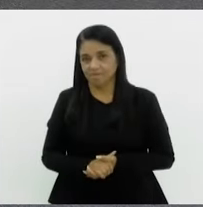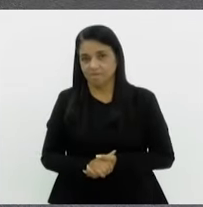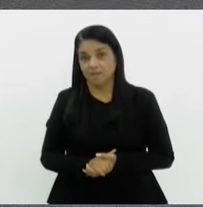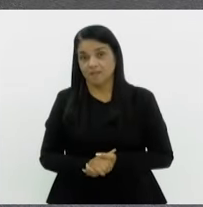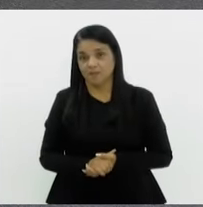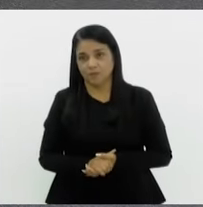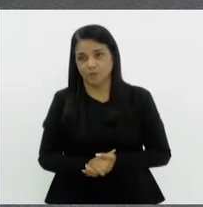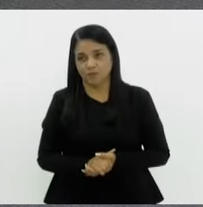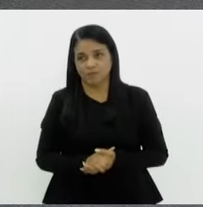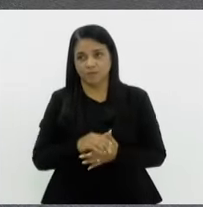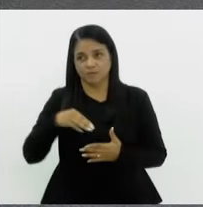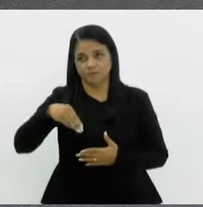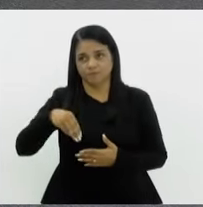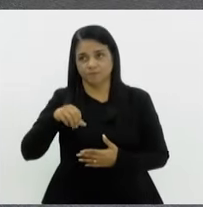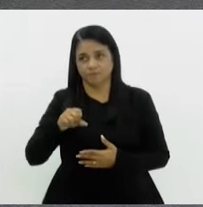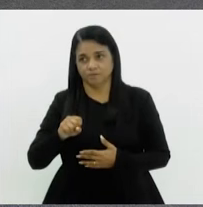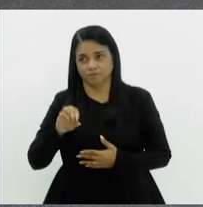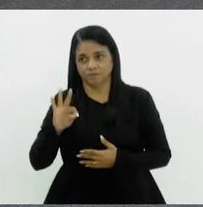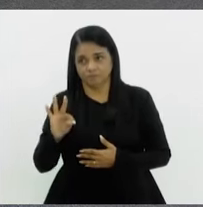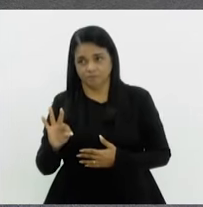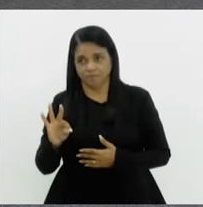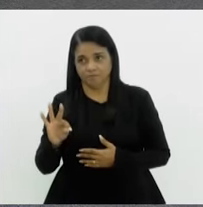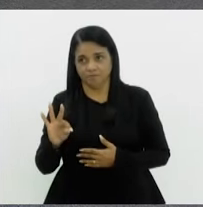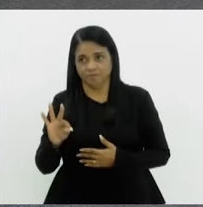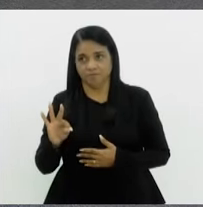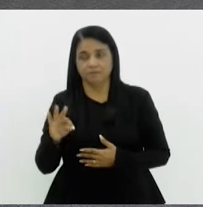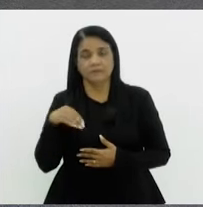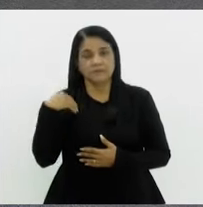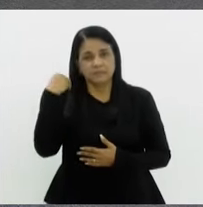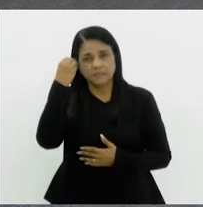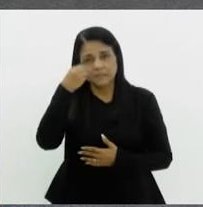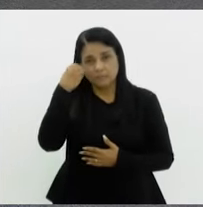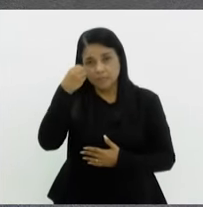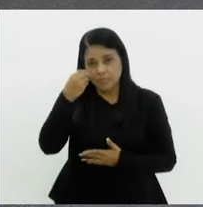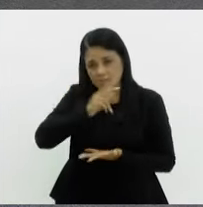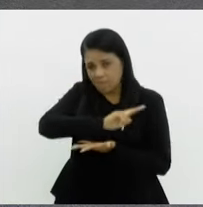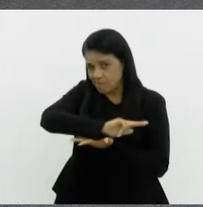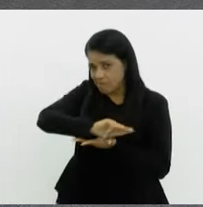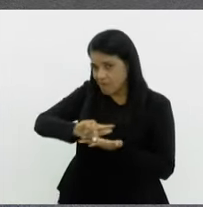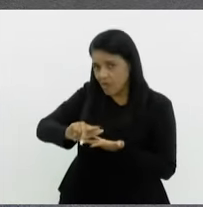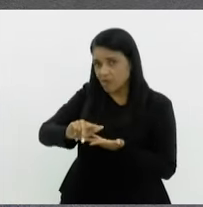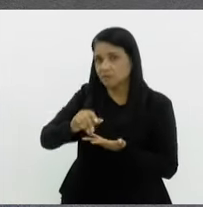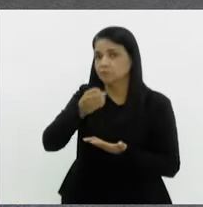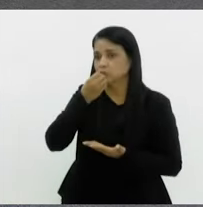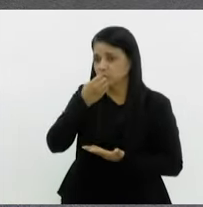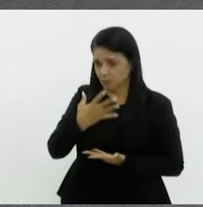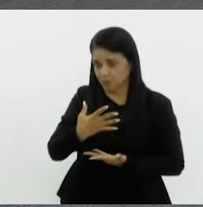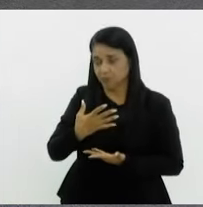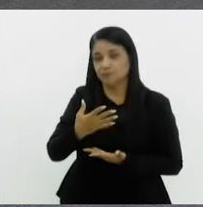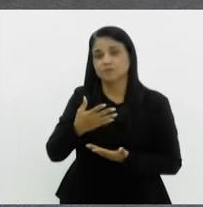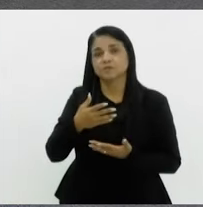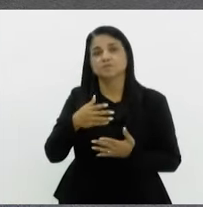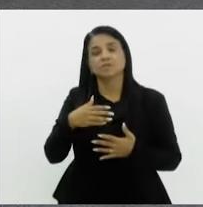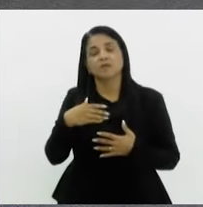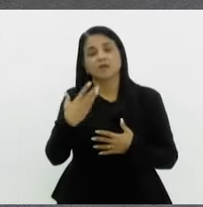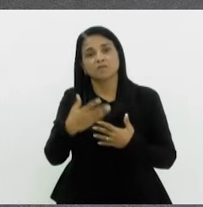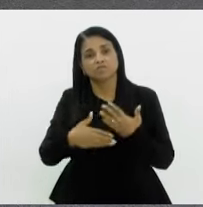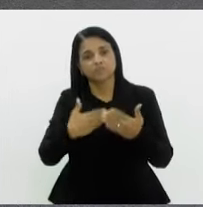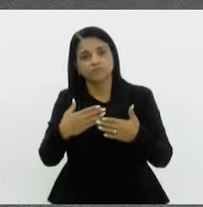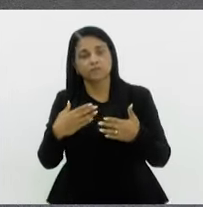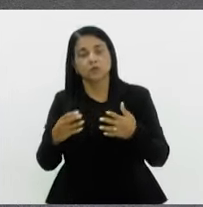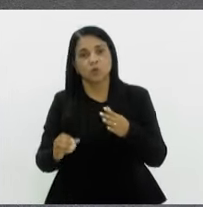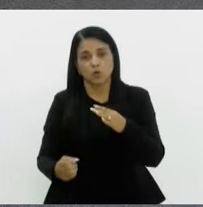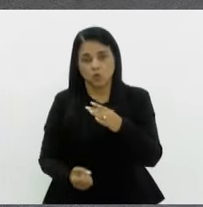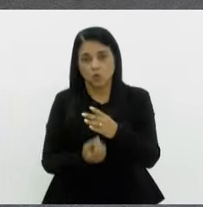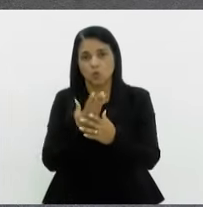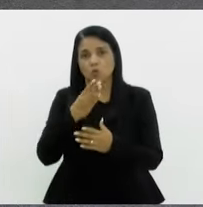voltando, o MST tem as experiências muito exitosas, né, na parte da construção de